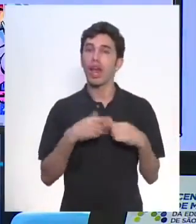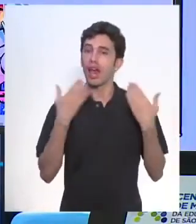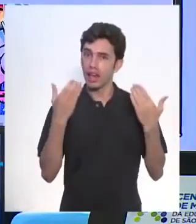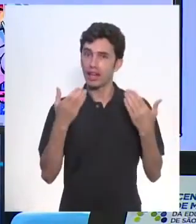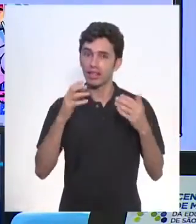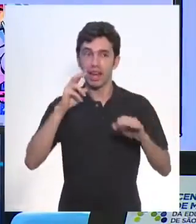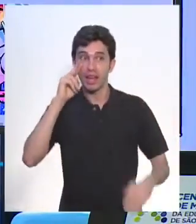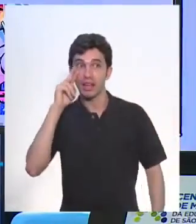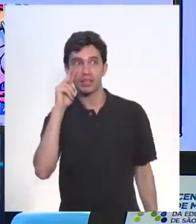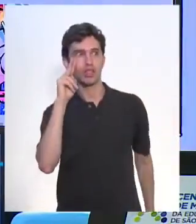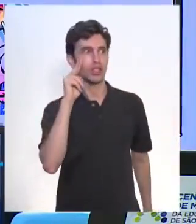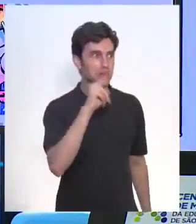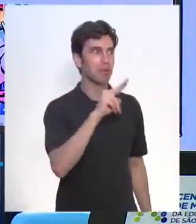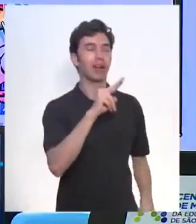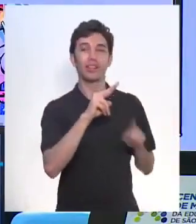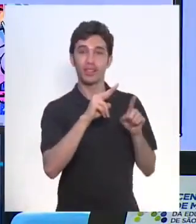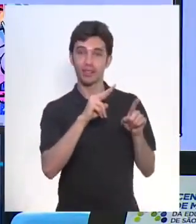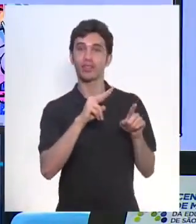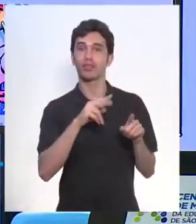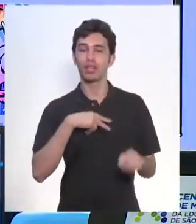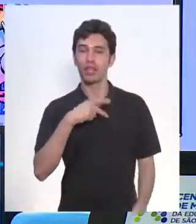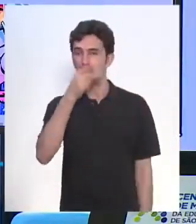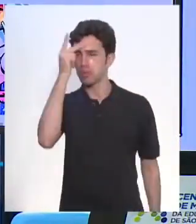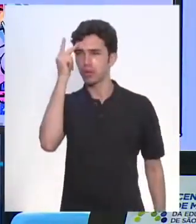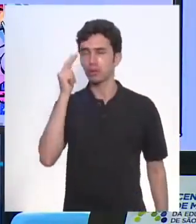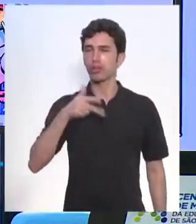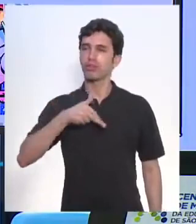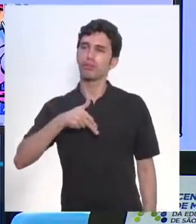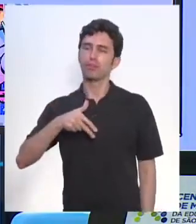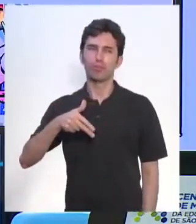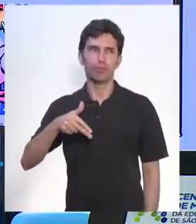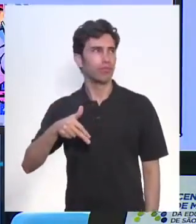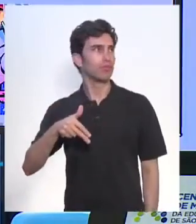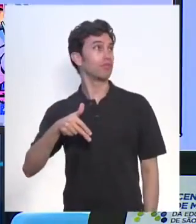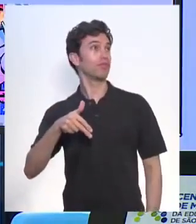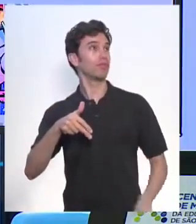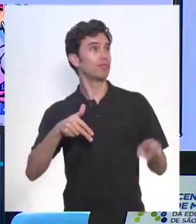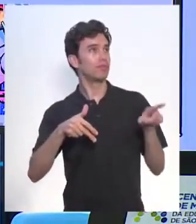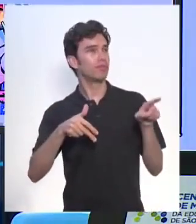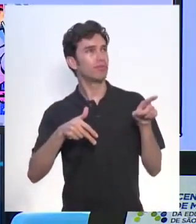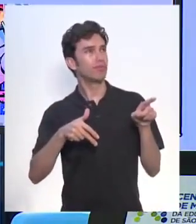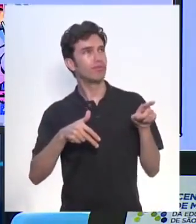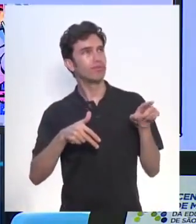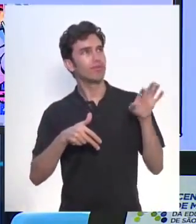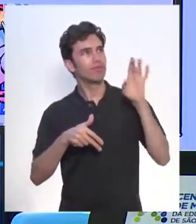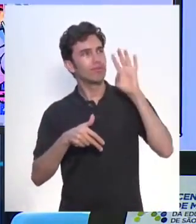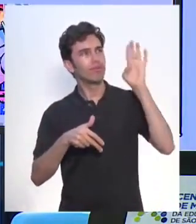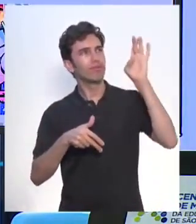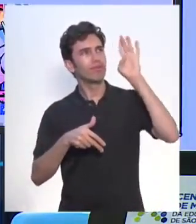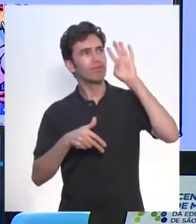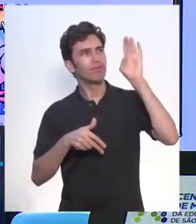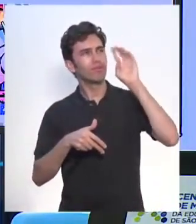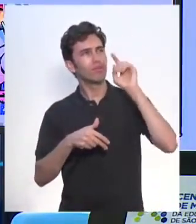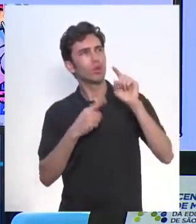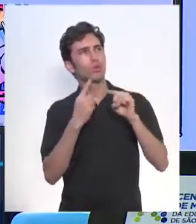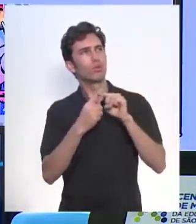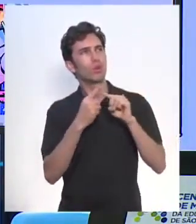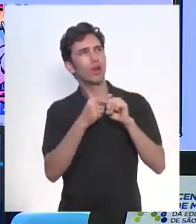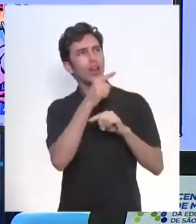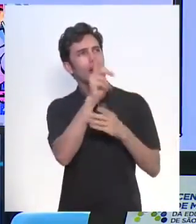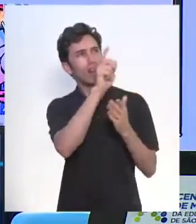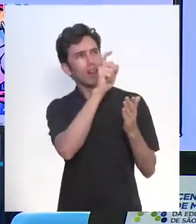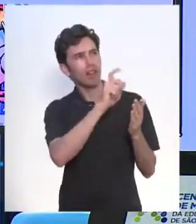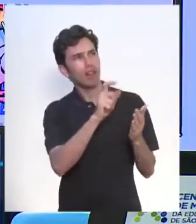atenção. E é fazer com que o transeunte, ao passar por aquele local, ele reflita sobre o motivo daquela